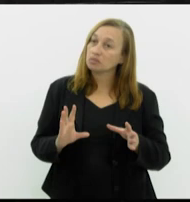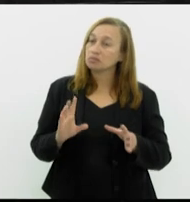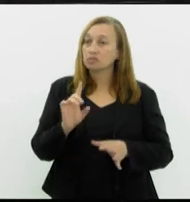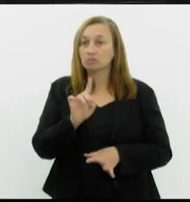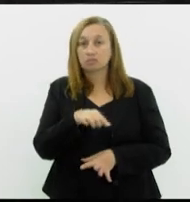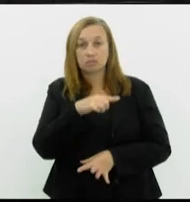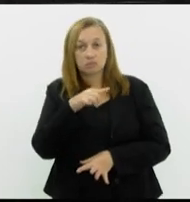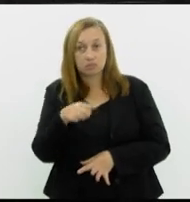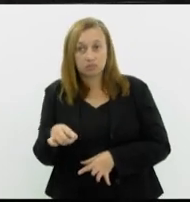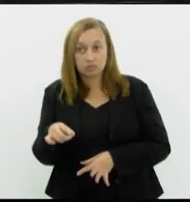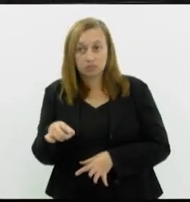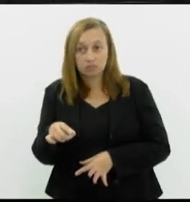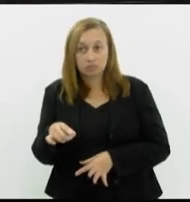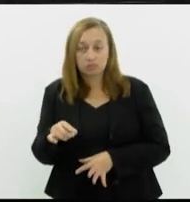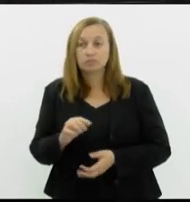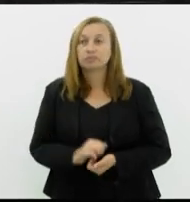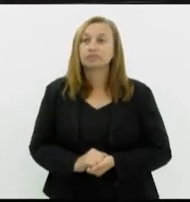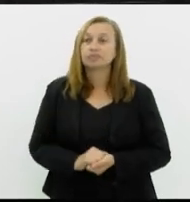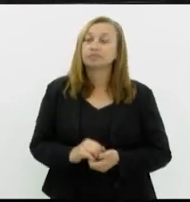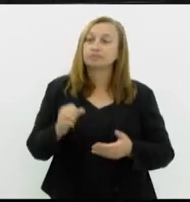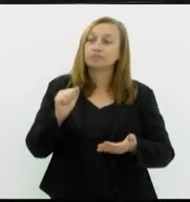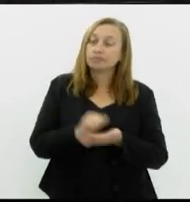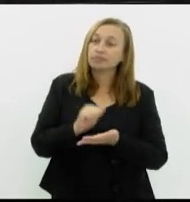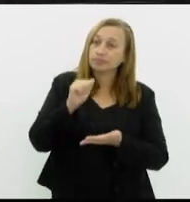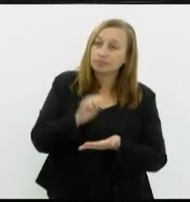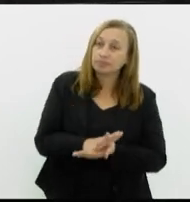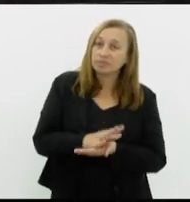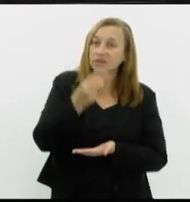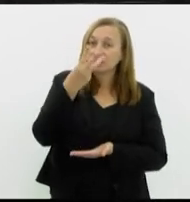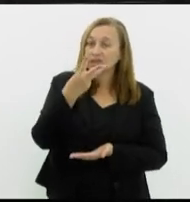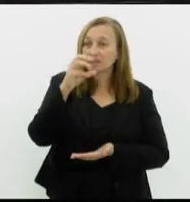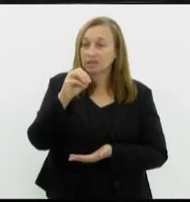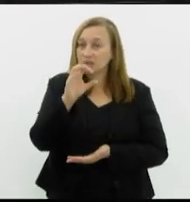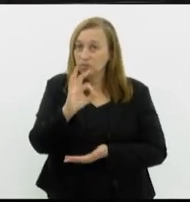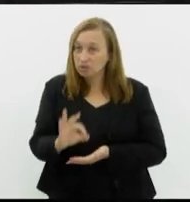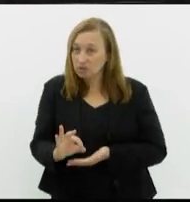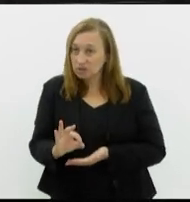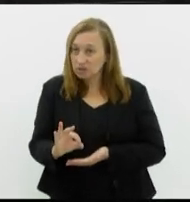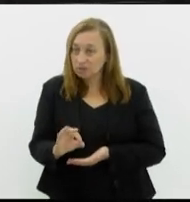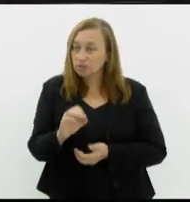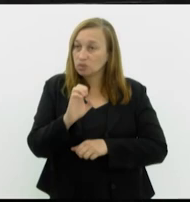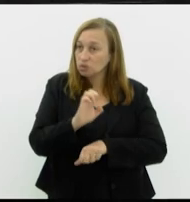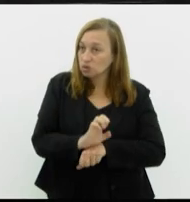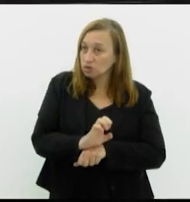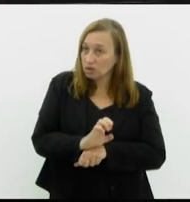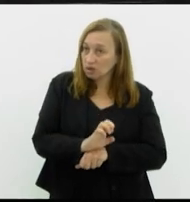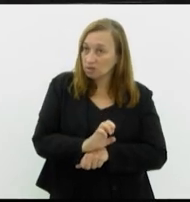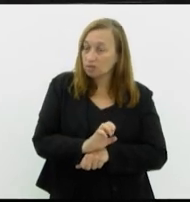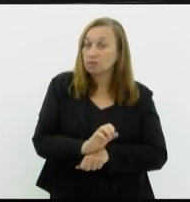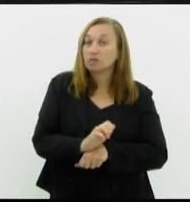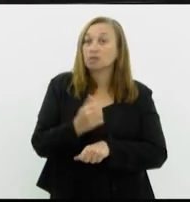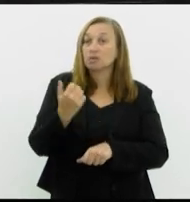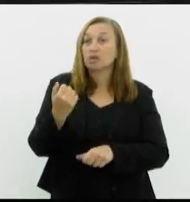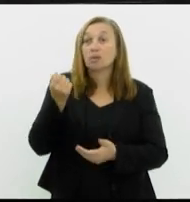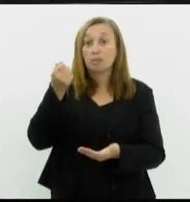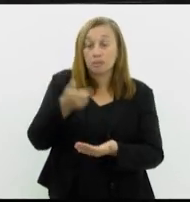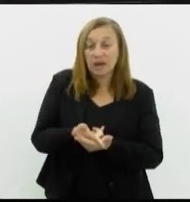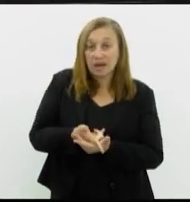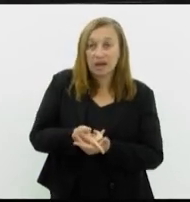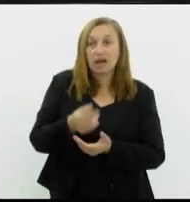suspendeu a multa de 30%. Que o Estado deveria pagar à